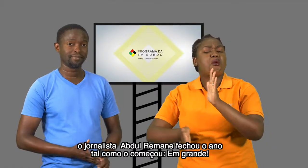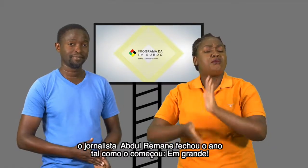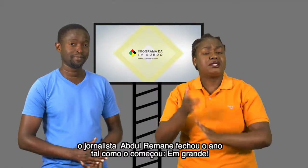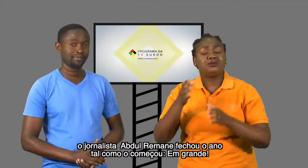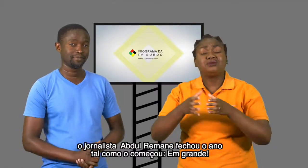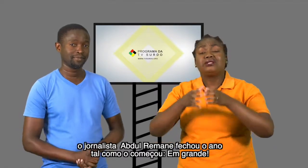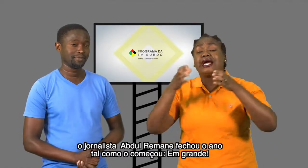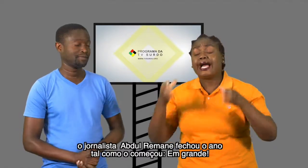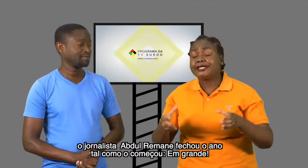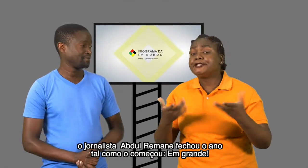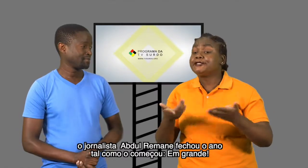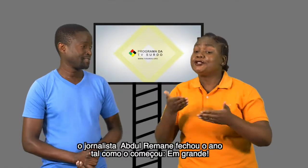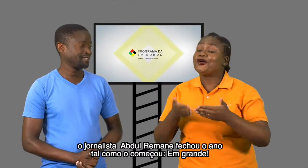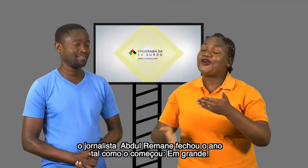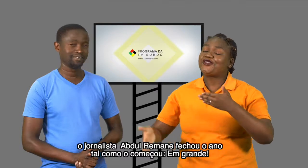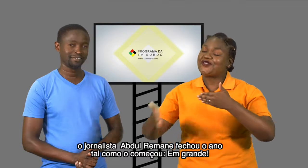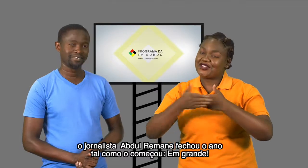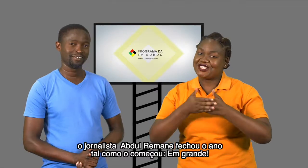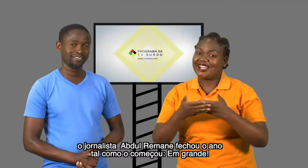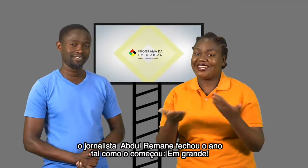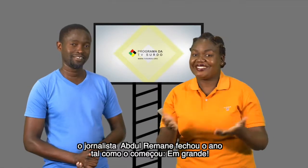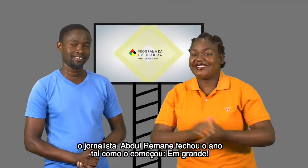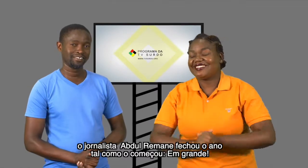começou em grande